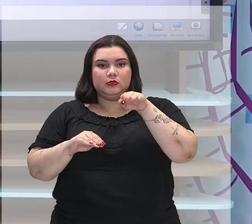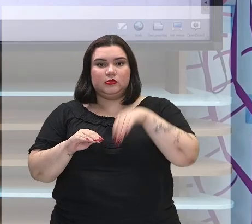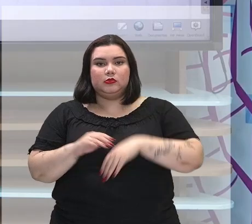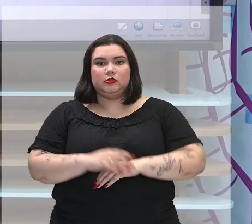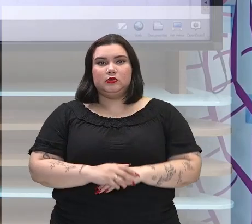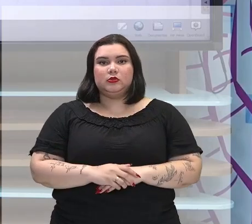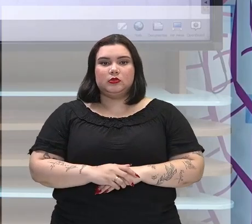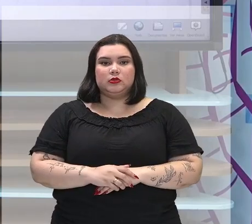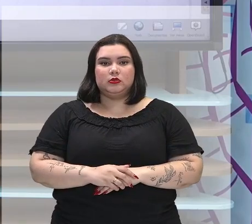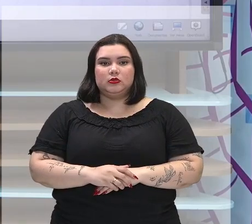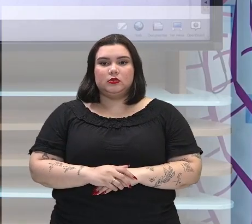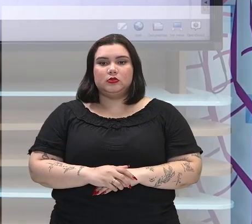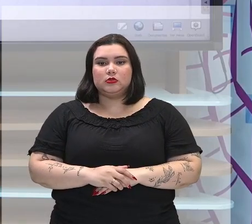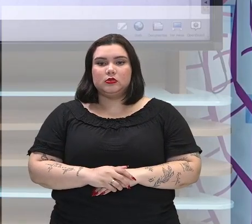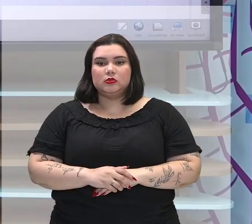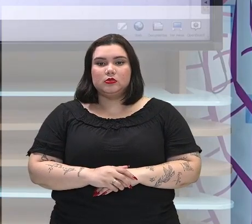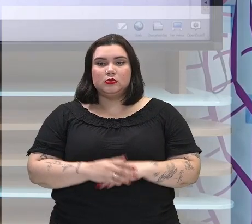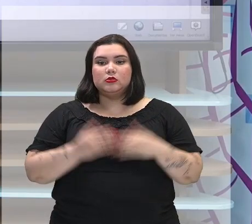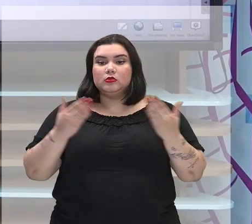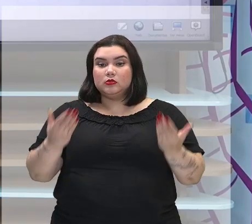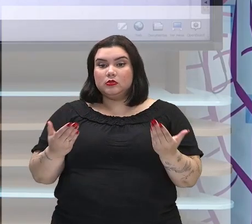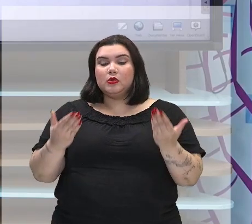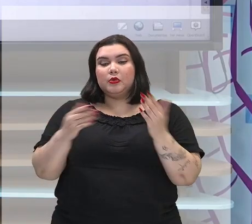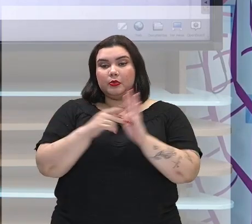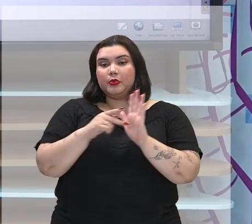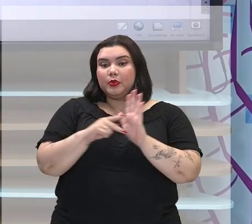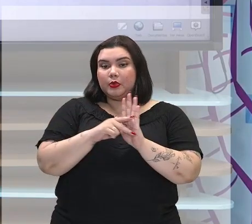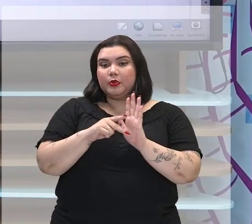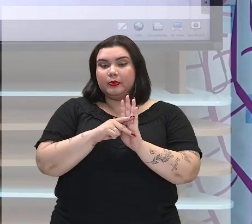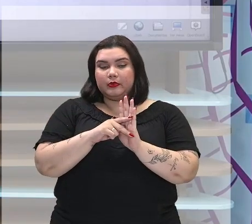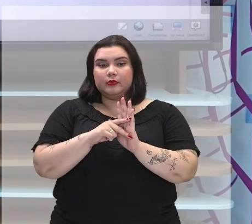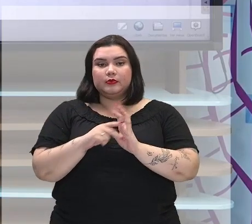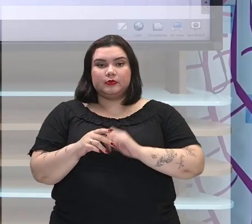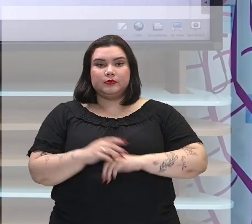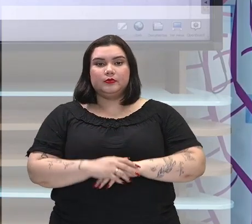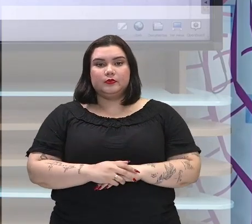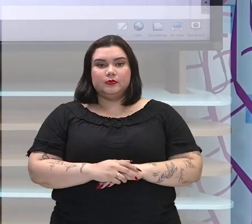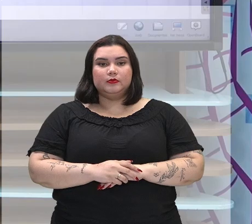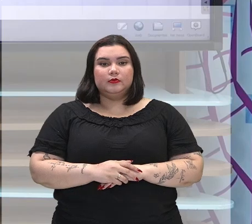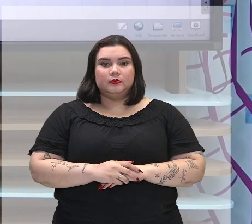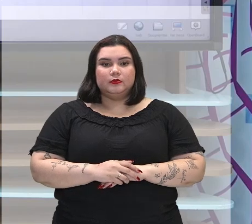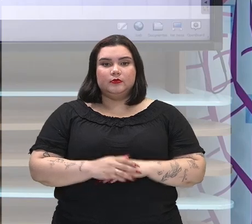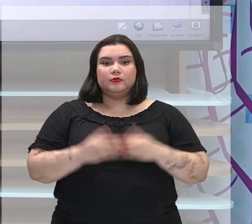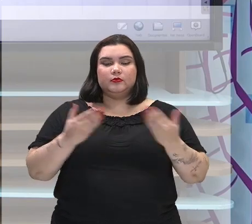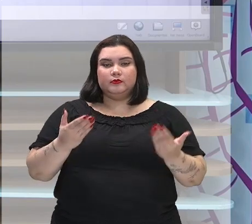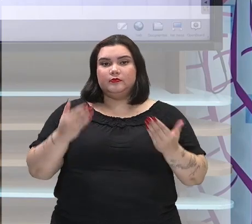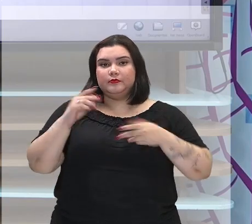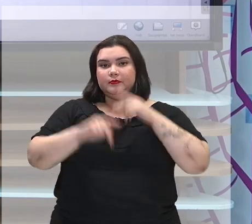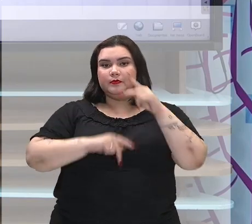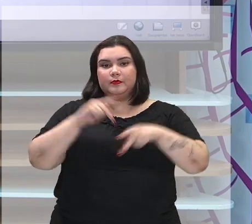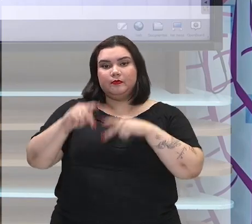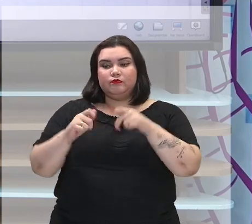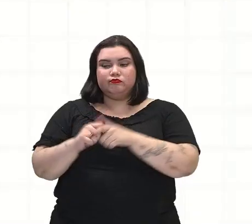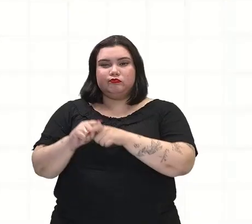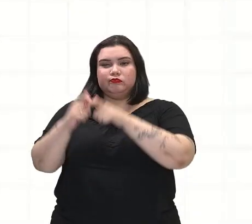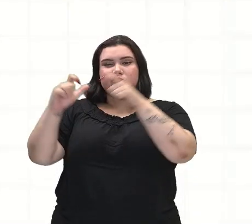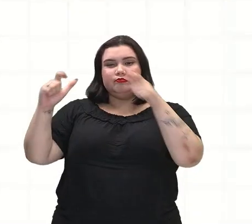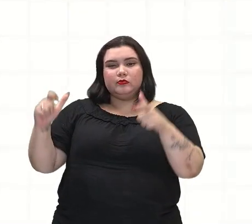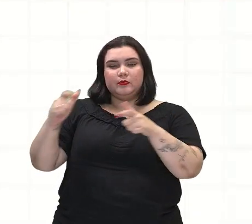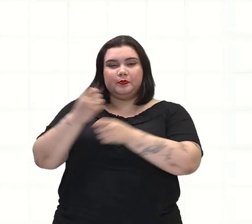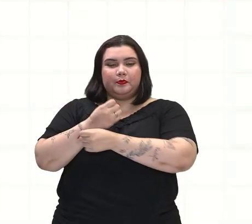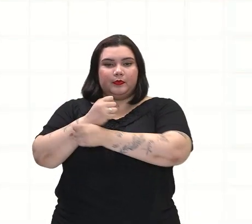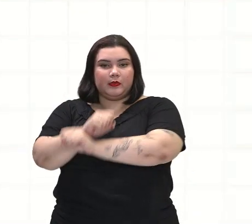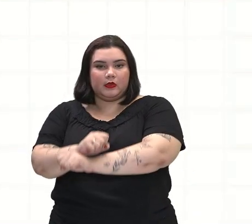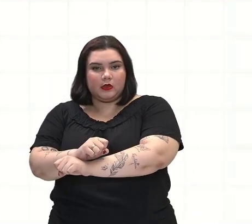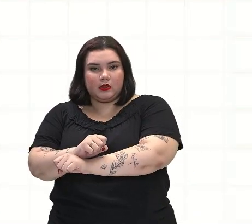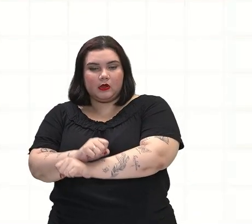absurda, como nos mostra o infográfico. Então você vai ter uma população gigantesca escravizada sendo